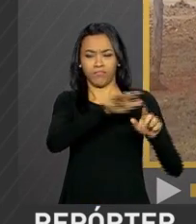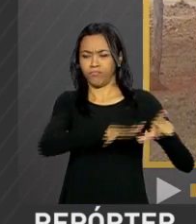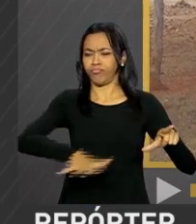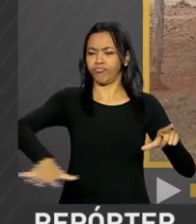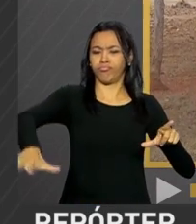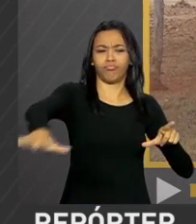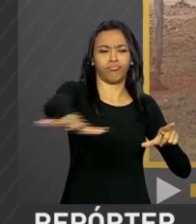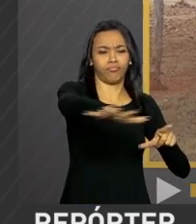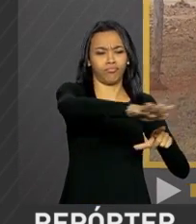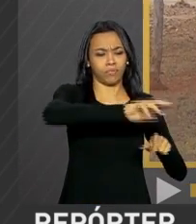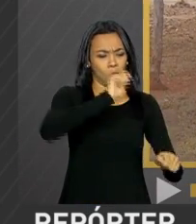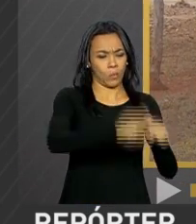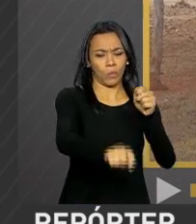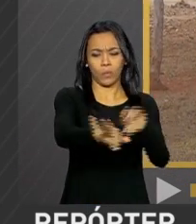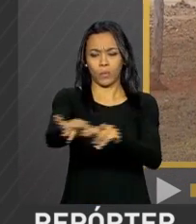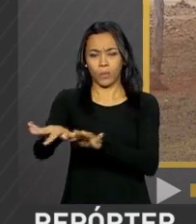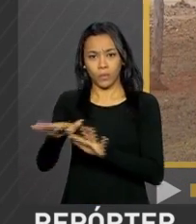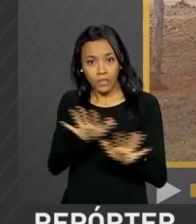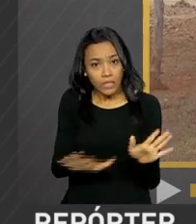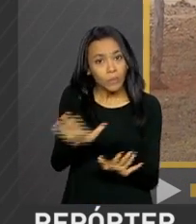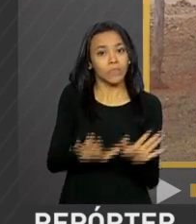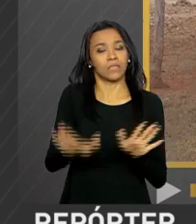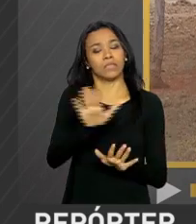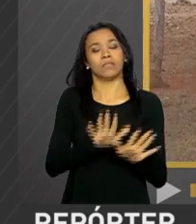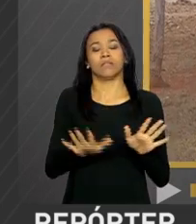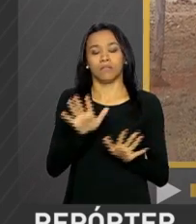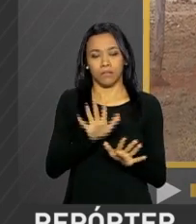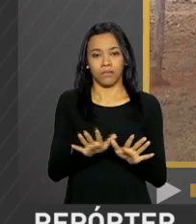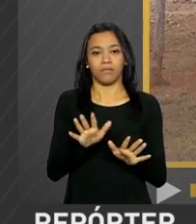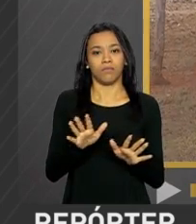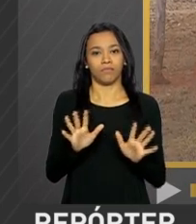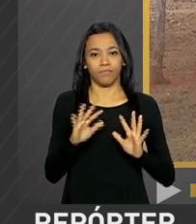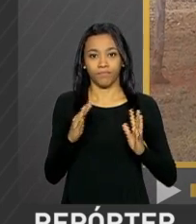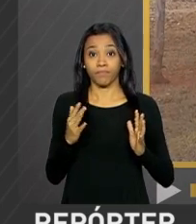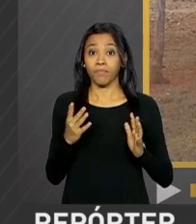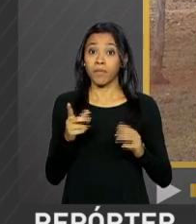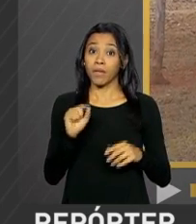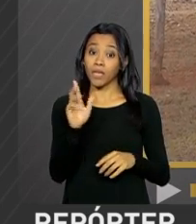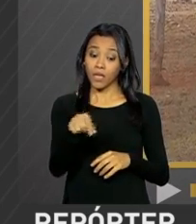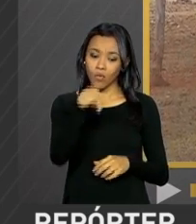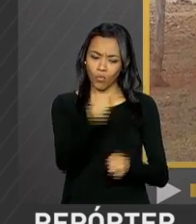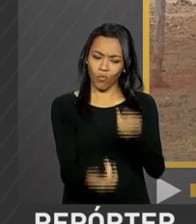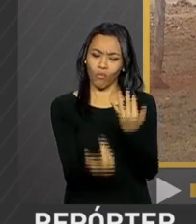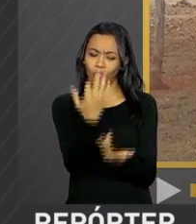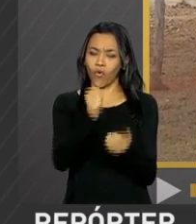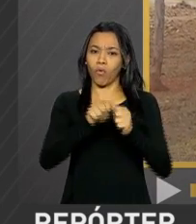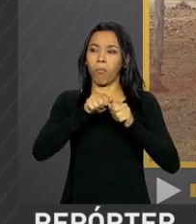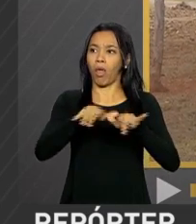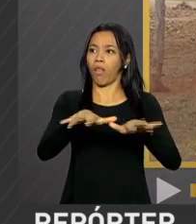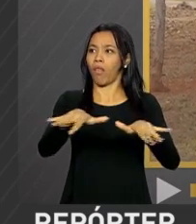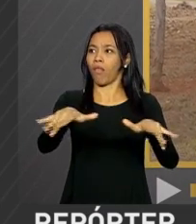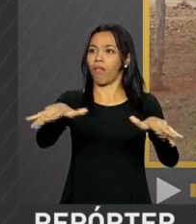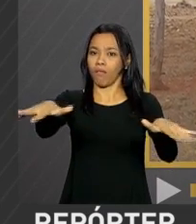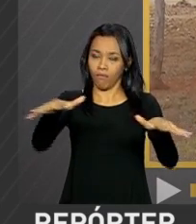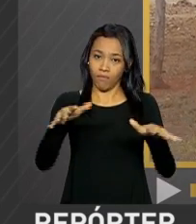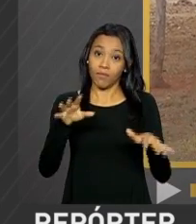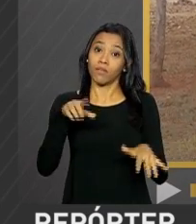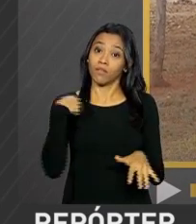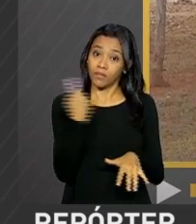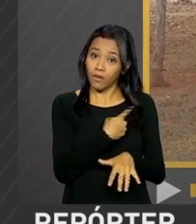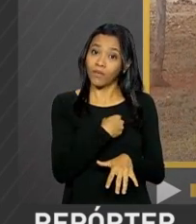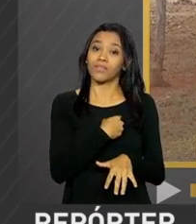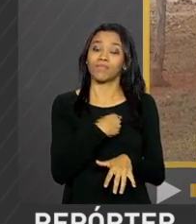com aceiros, protegendo melhor o entorno, para que o fogo não passe. Só cabe a nós a